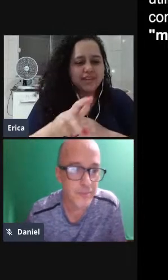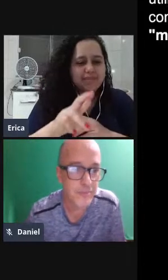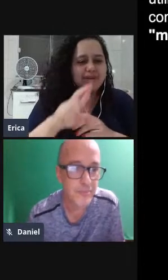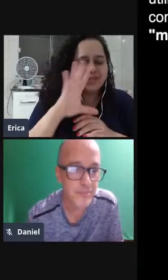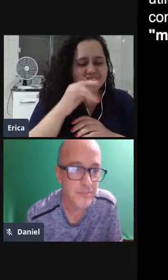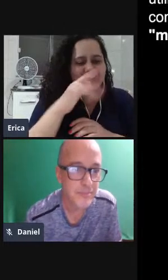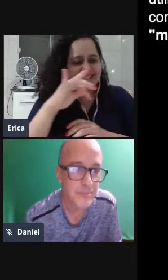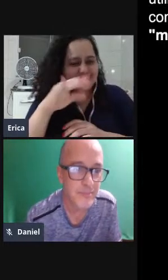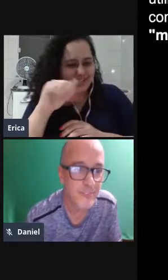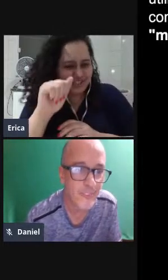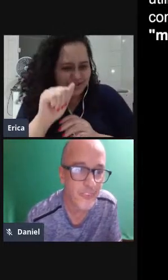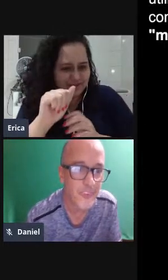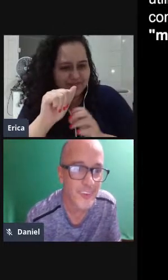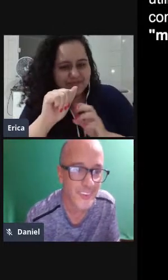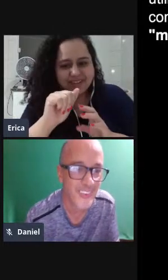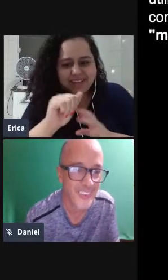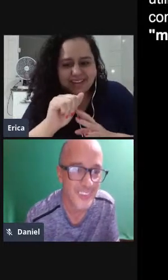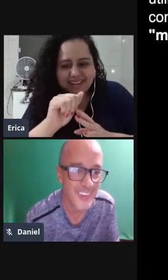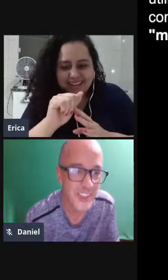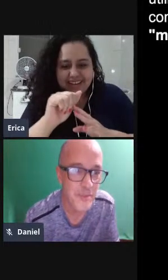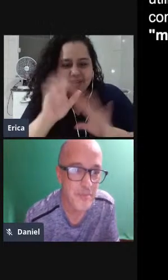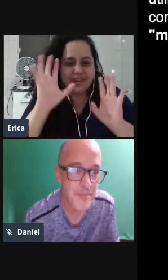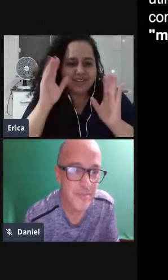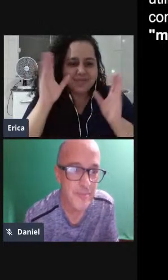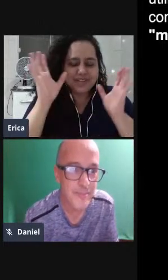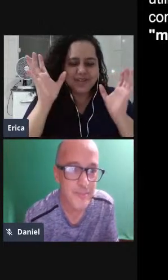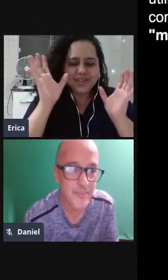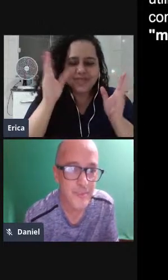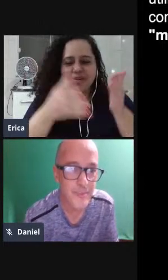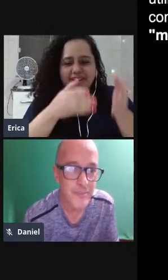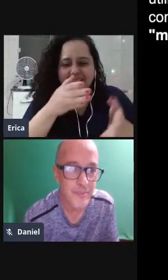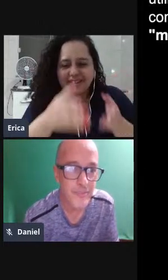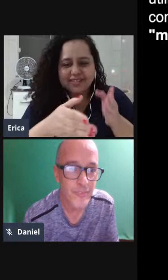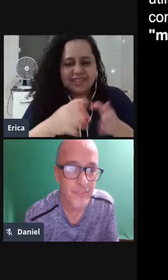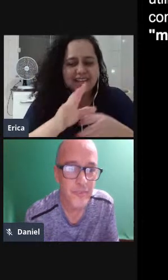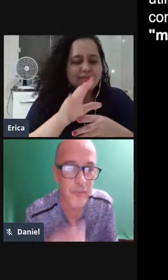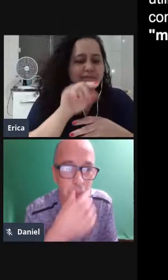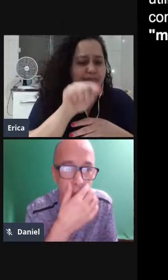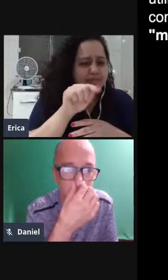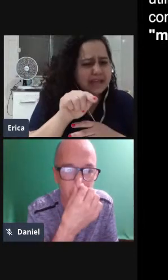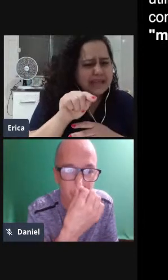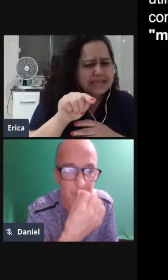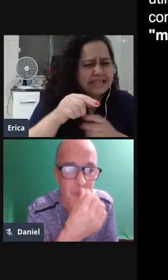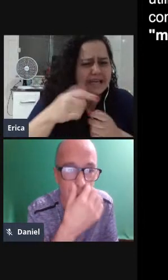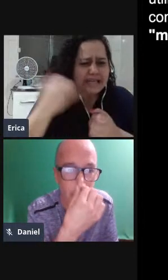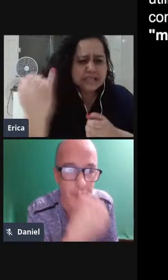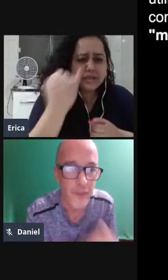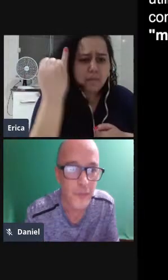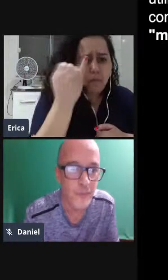Vamos responder a pergunta da Cíntia enquanto as pessoas vão entrando, né?